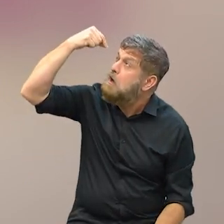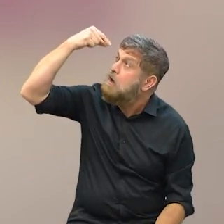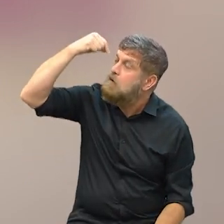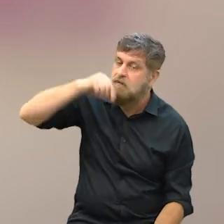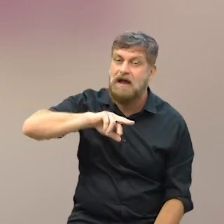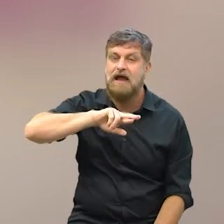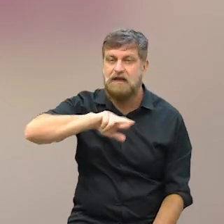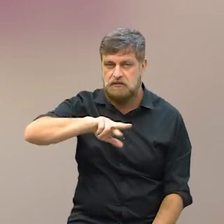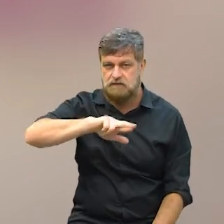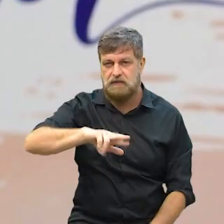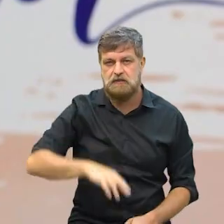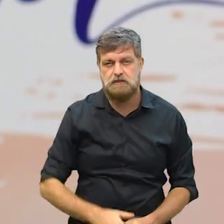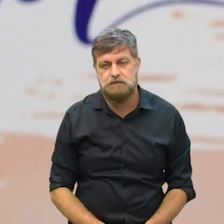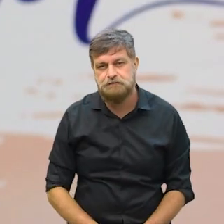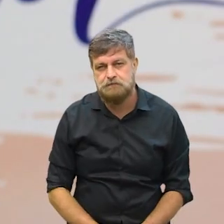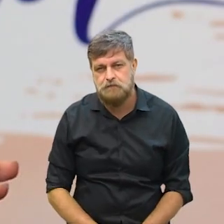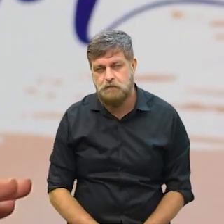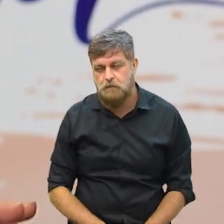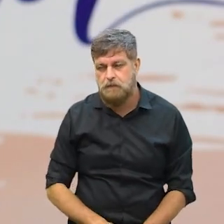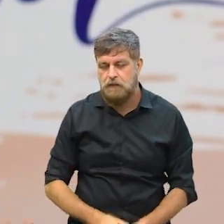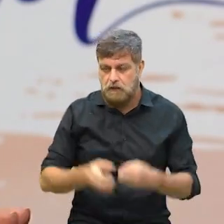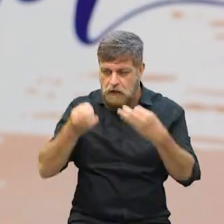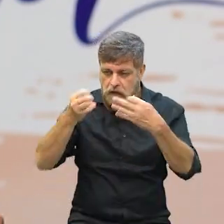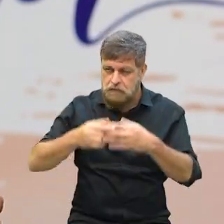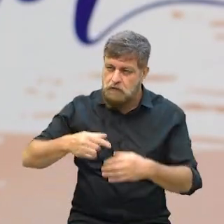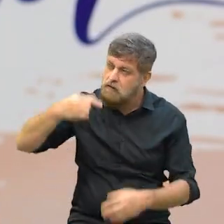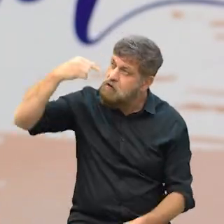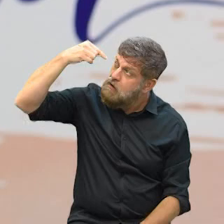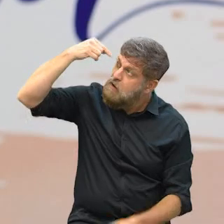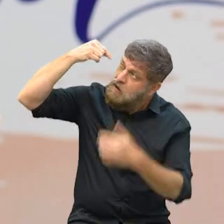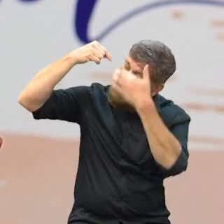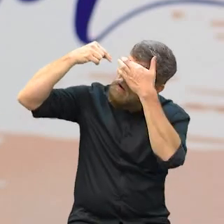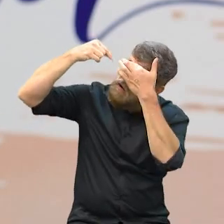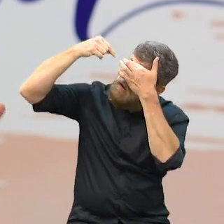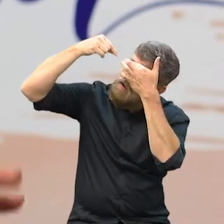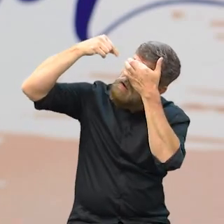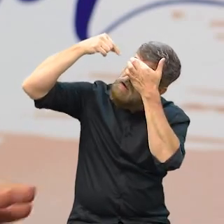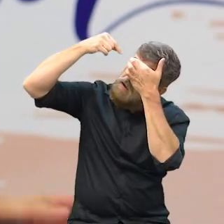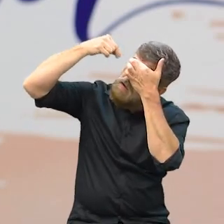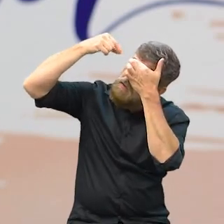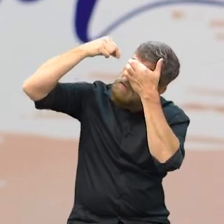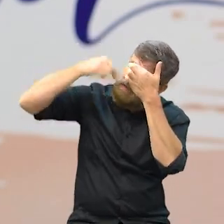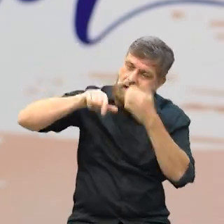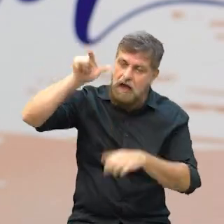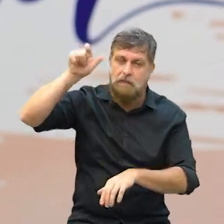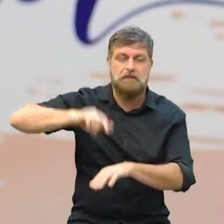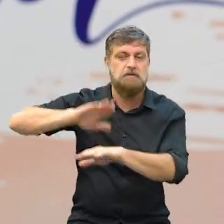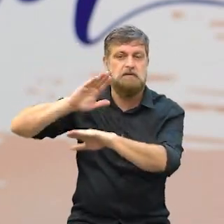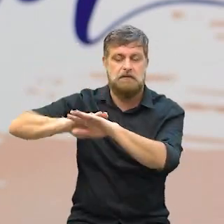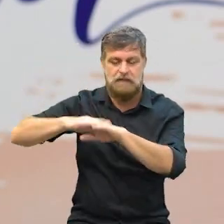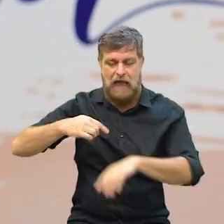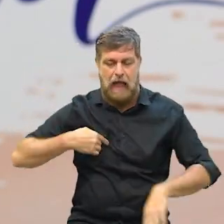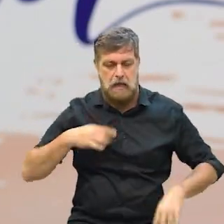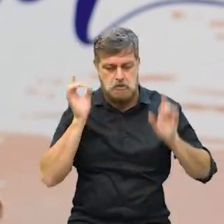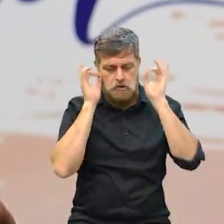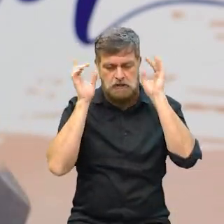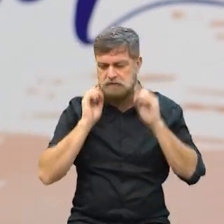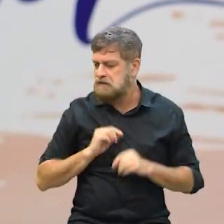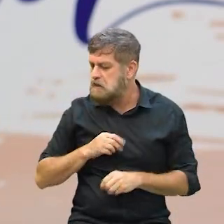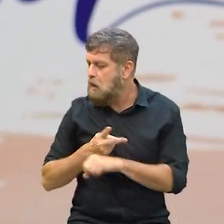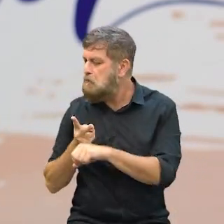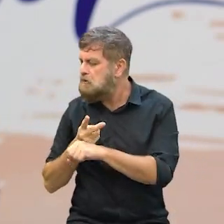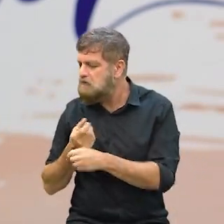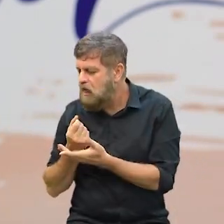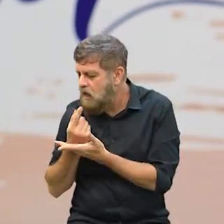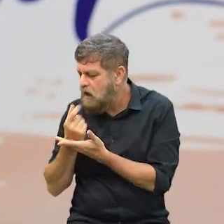é diferente uma coisa da outra. Você falou em colírio, né? A gente escuta muito falar em automedicação. Se a pessoa está com dor de cabeça, dor